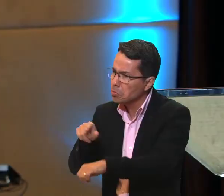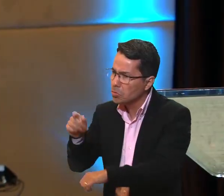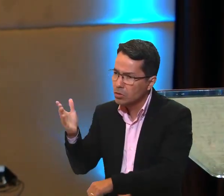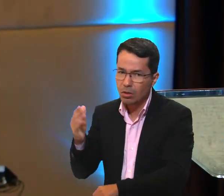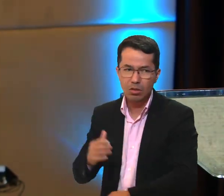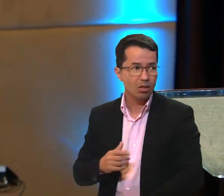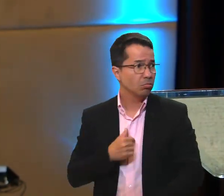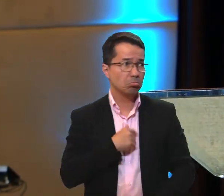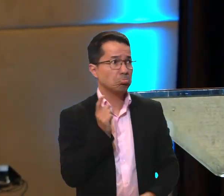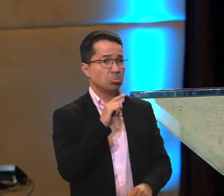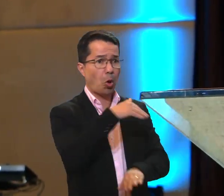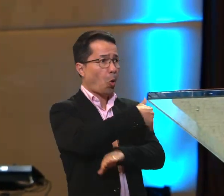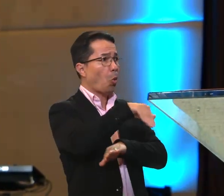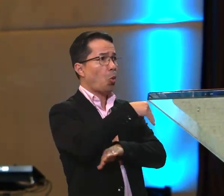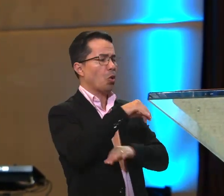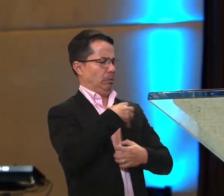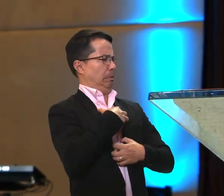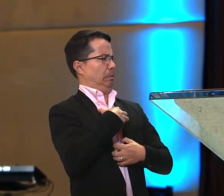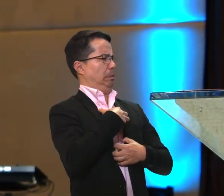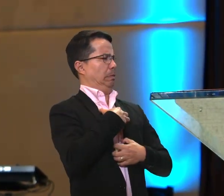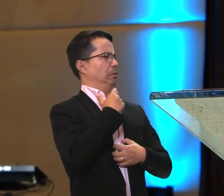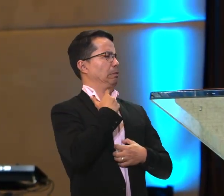tinha que entrar nesse lugar.